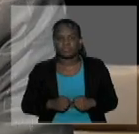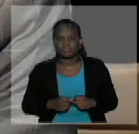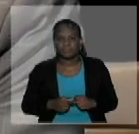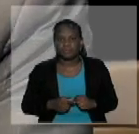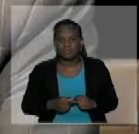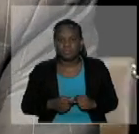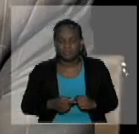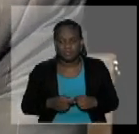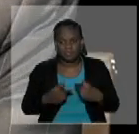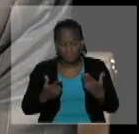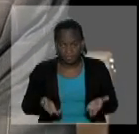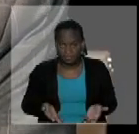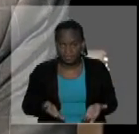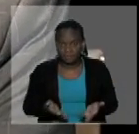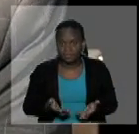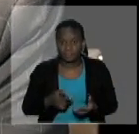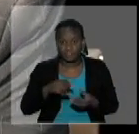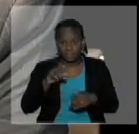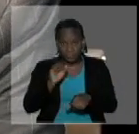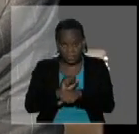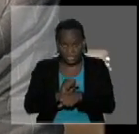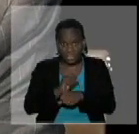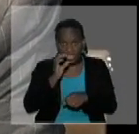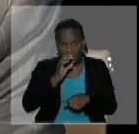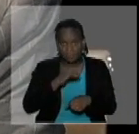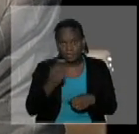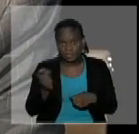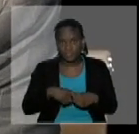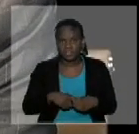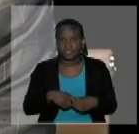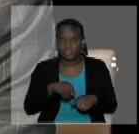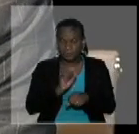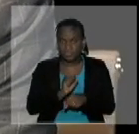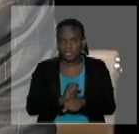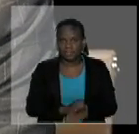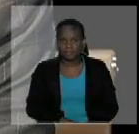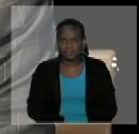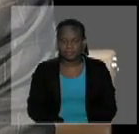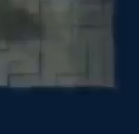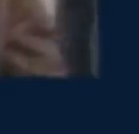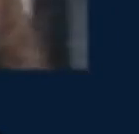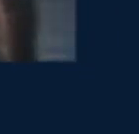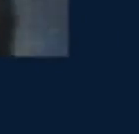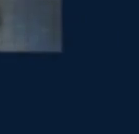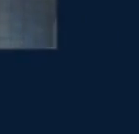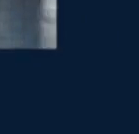intervalo. É isso aí, gente. Eu vou lá para o intervalo, mas é rapidinho. Fica com a gente.